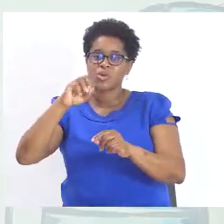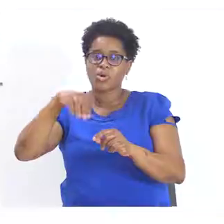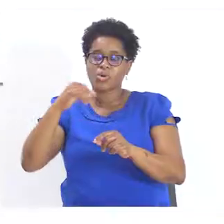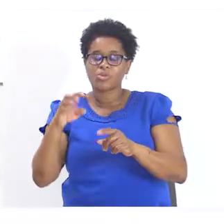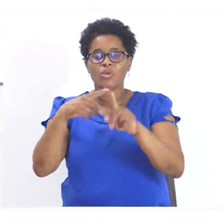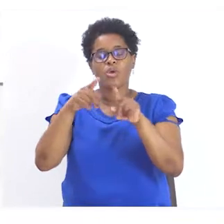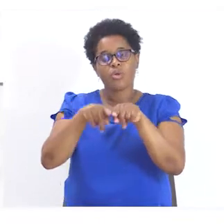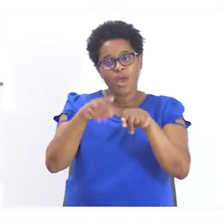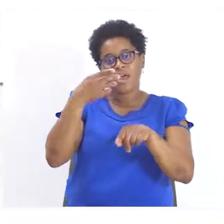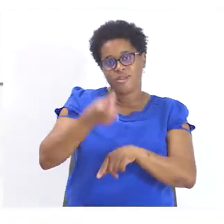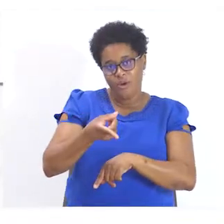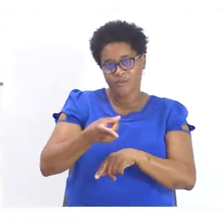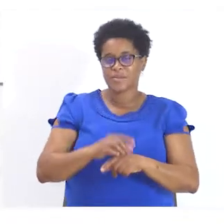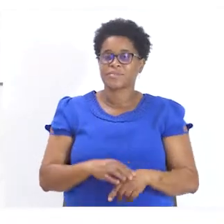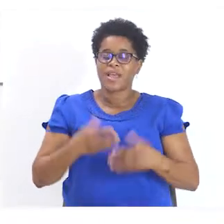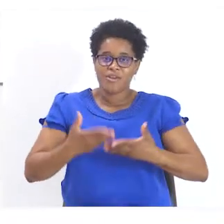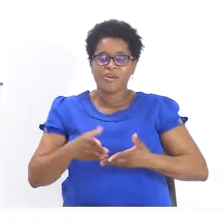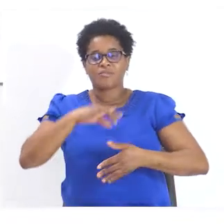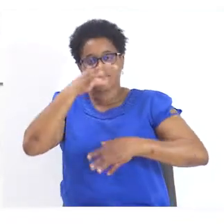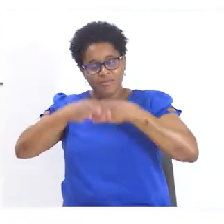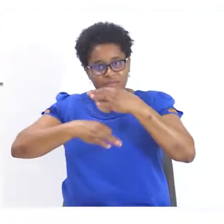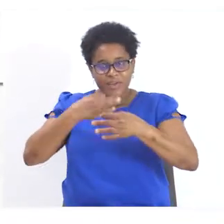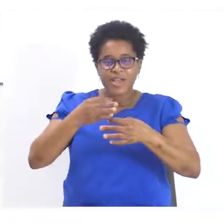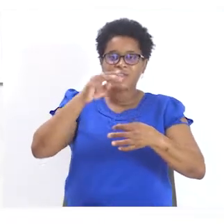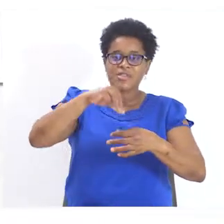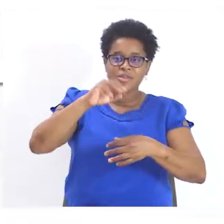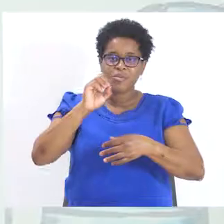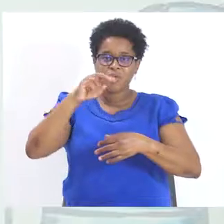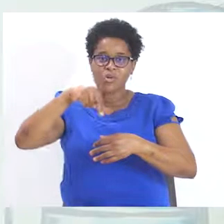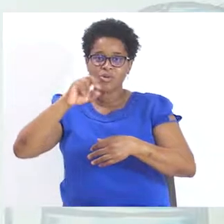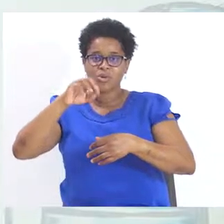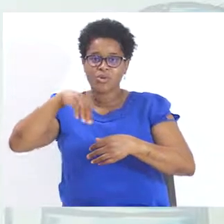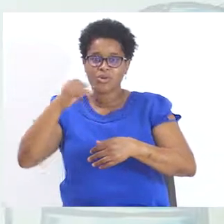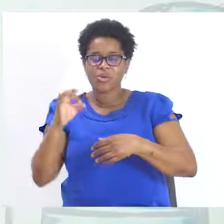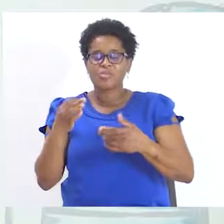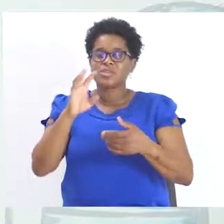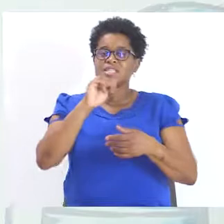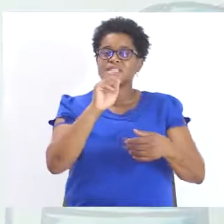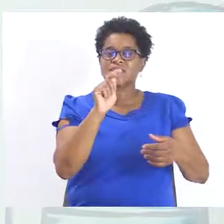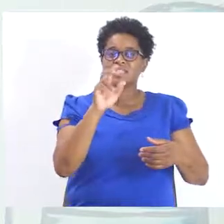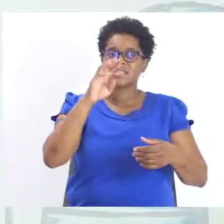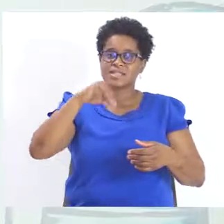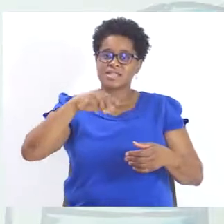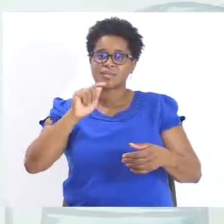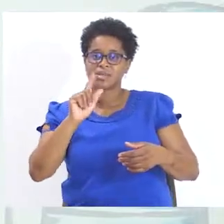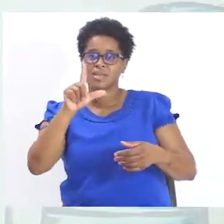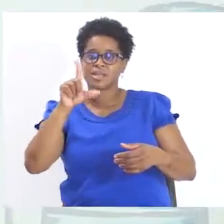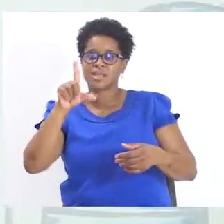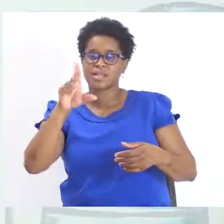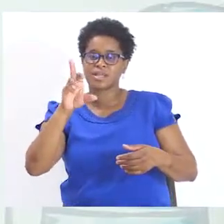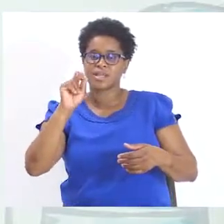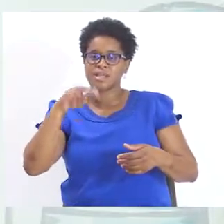bem. Vamos falar agora de monômios semelhantes. O que são monômios semelhantes?